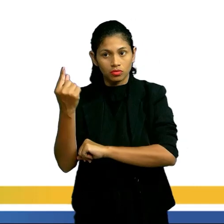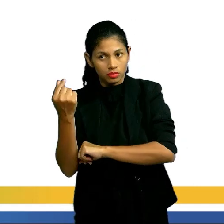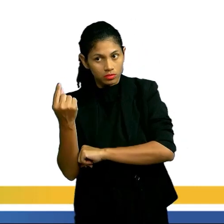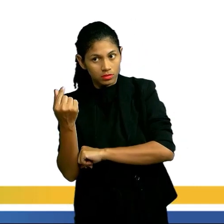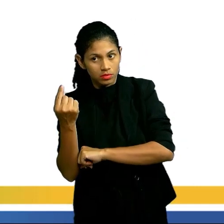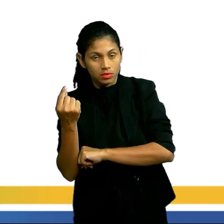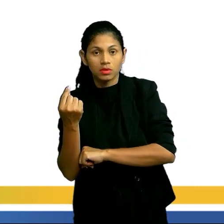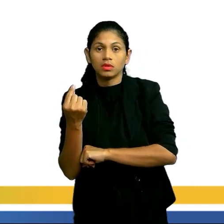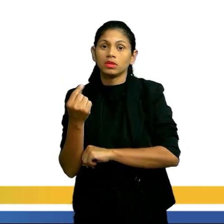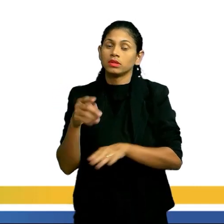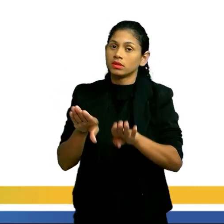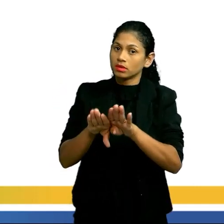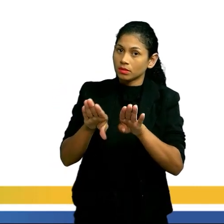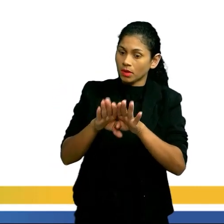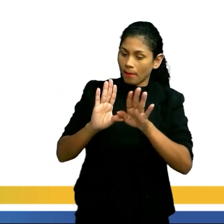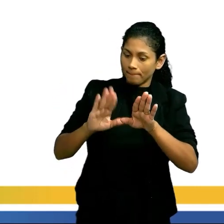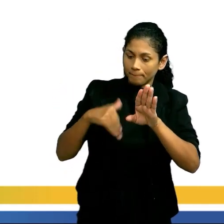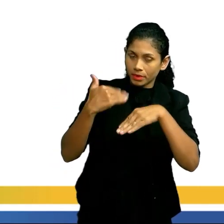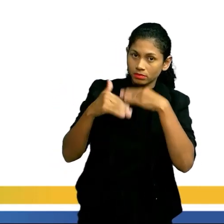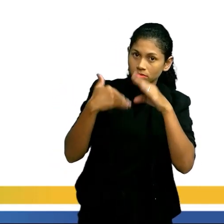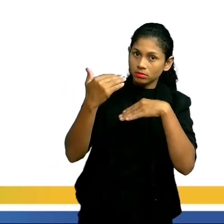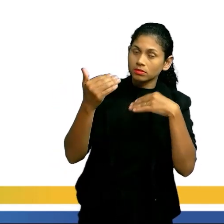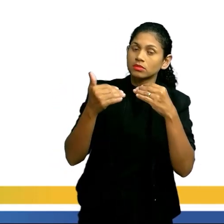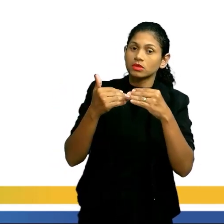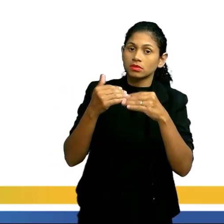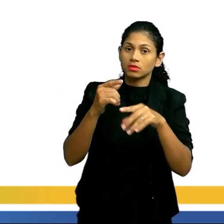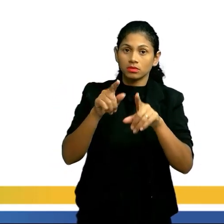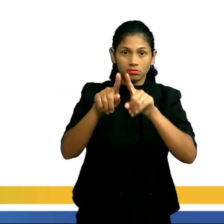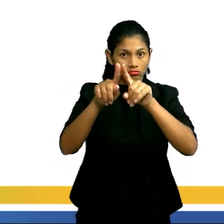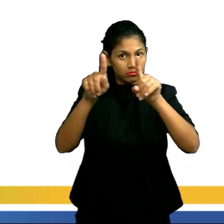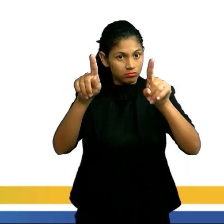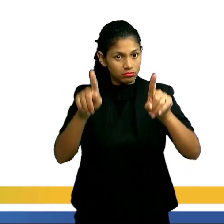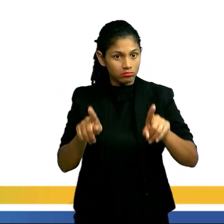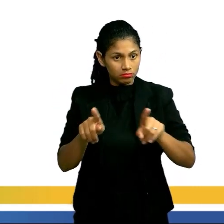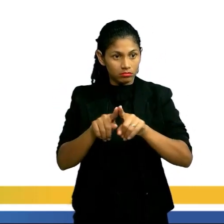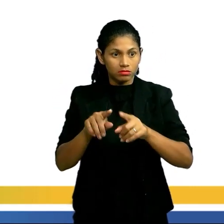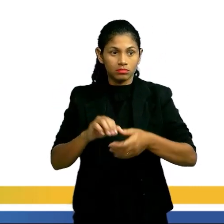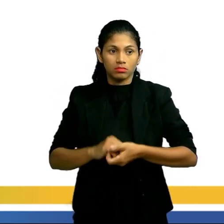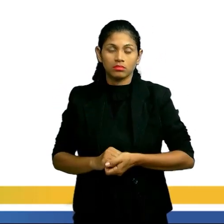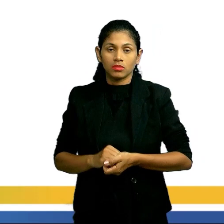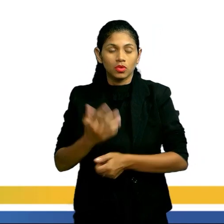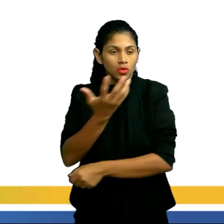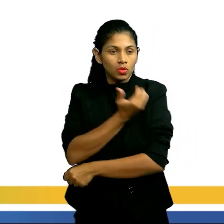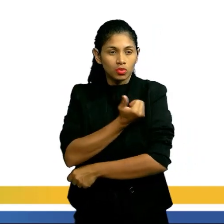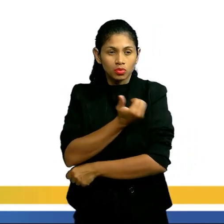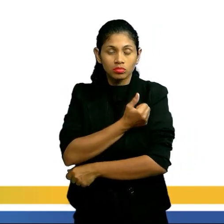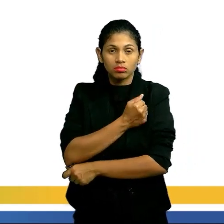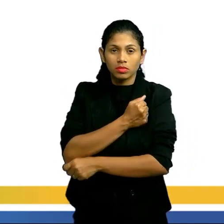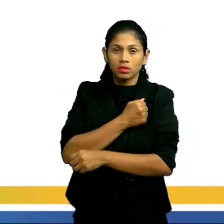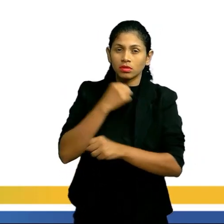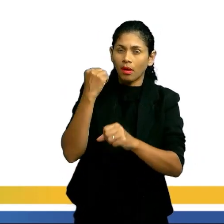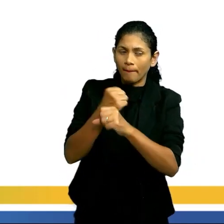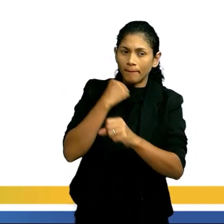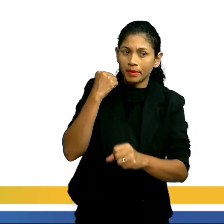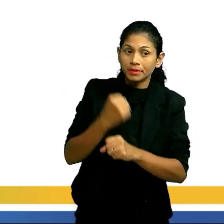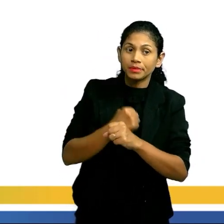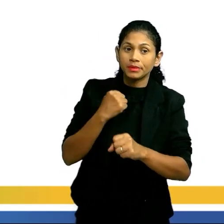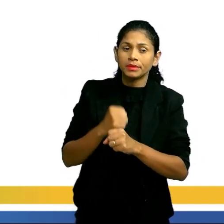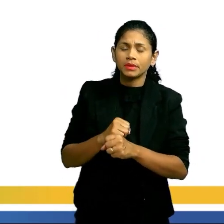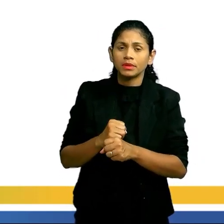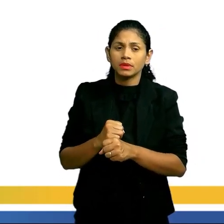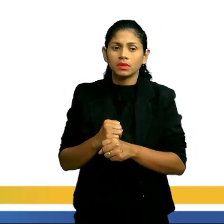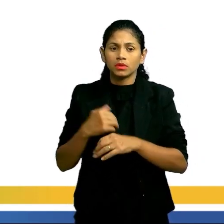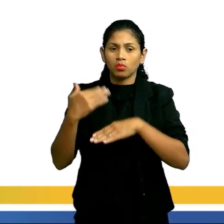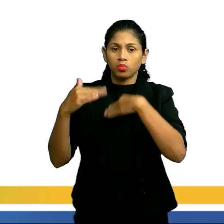Okay? Vamos ver o que a questão pede. O número de peças que devem ser produzidas para se obter um faturamento de R$10.000